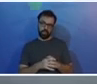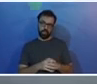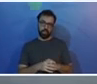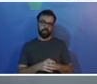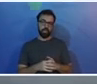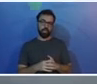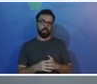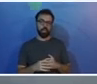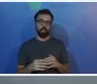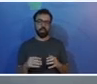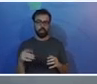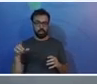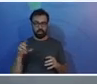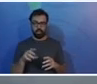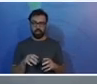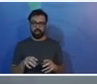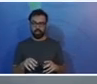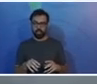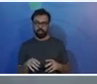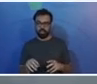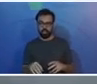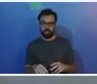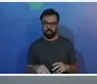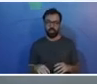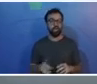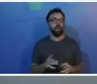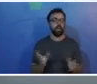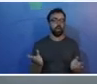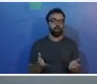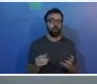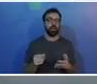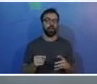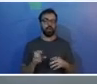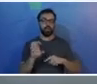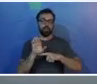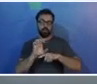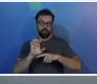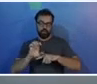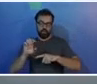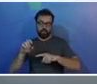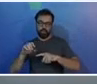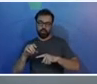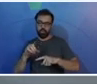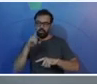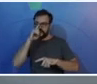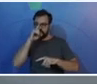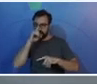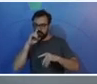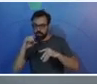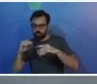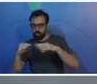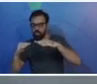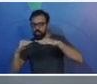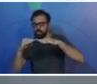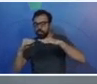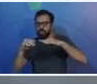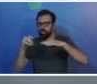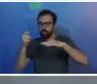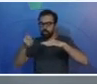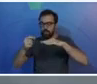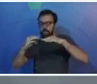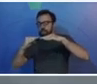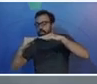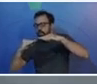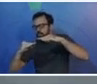limite. O que está em vermelho e em laranja, eles vão receber sanções, eles vão ser fiscalizados. Será